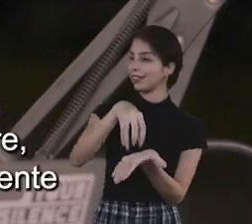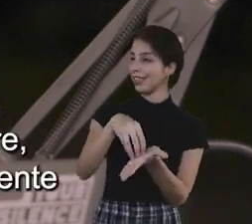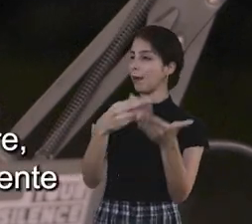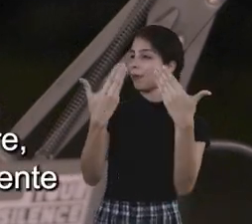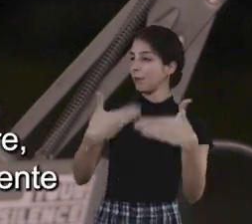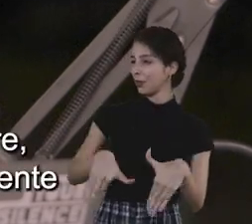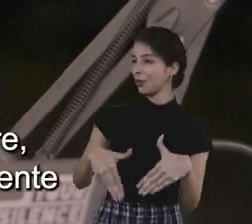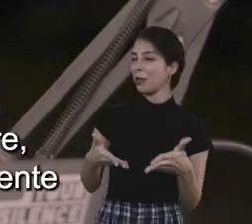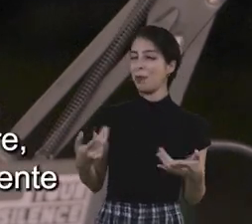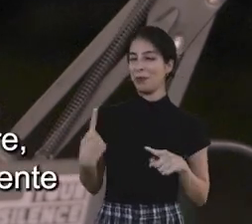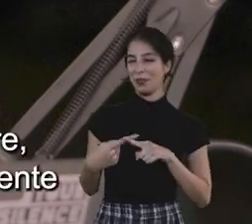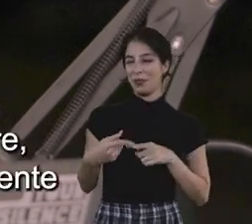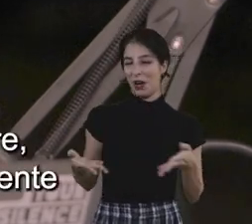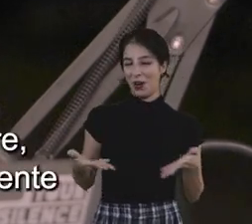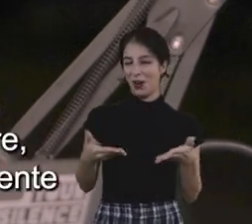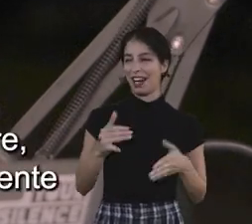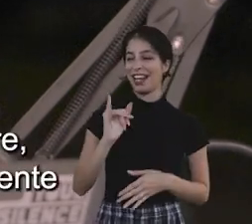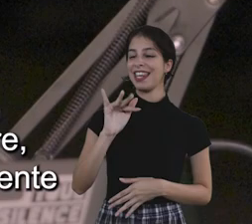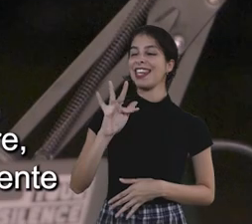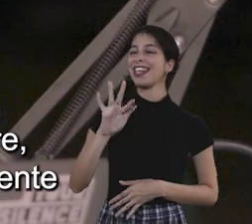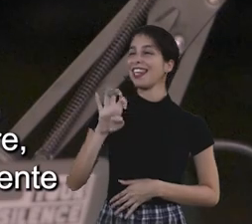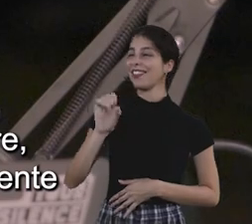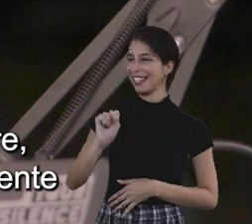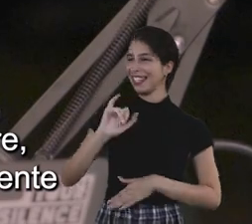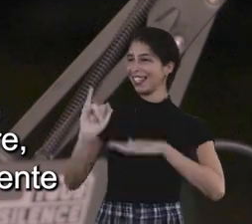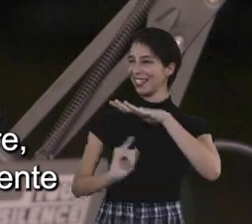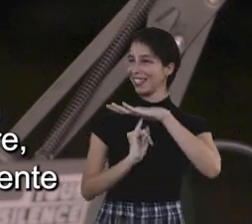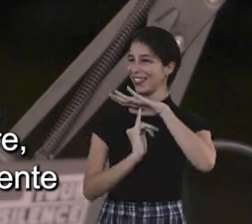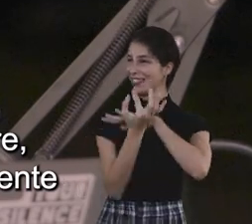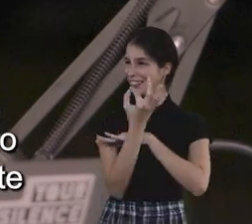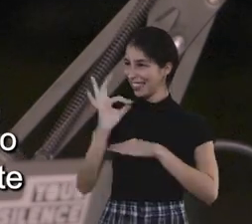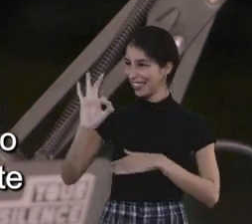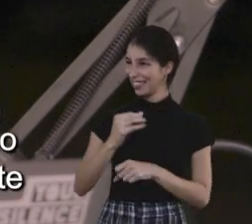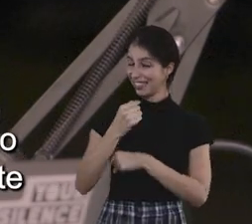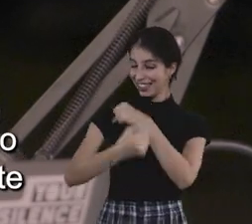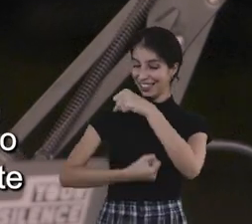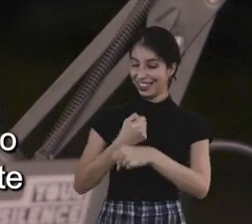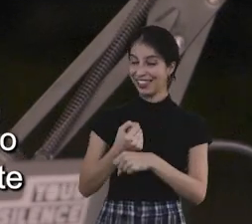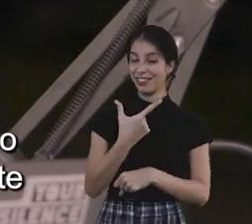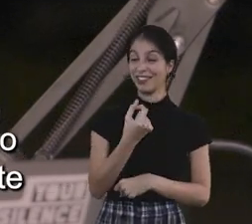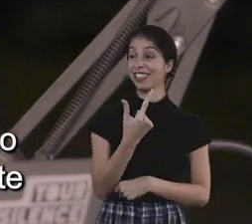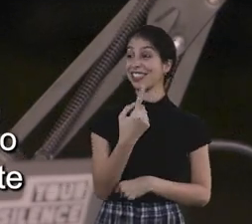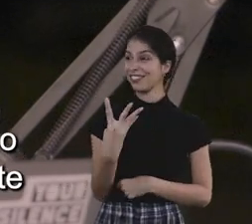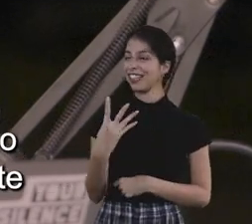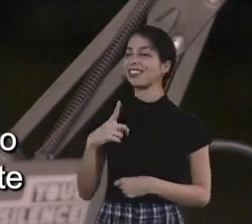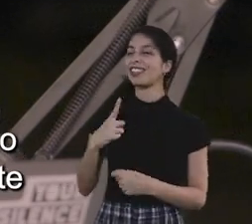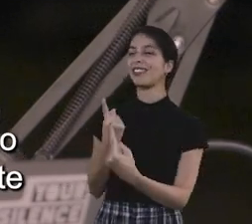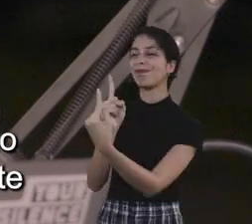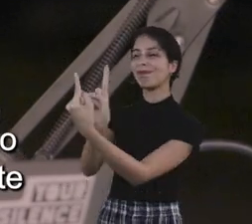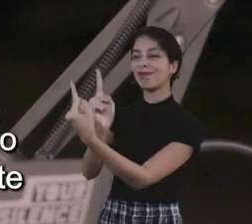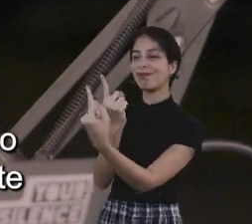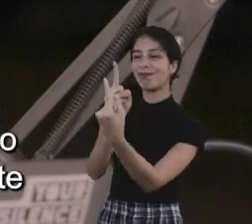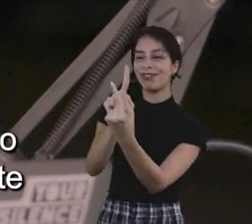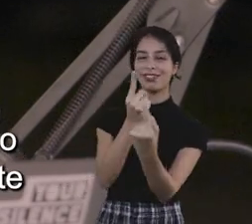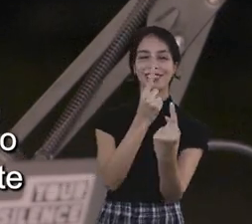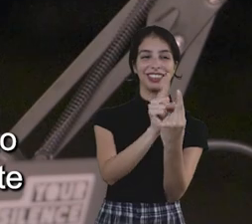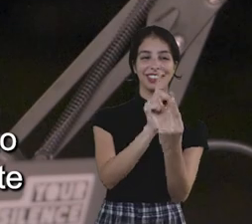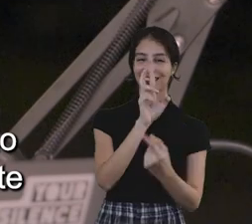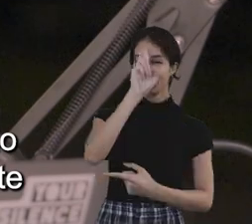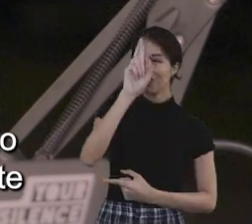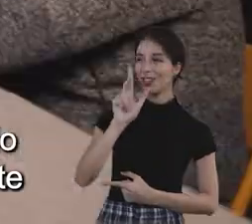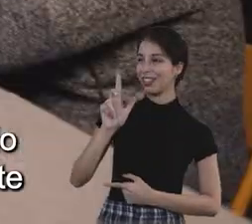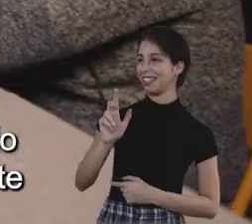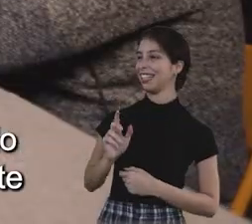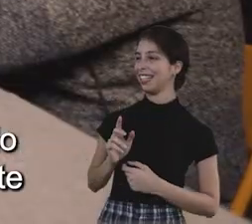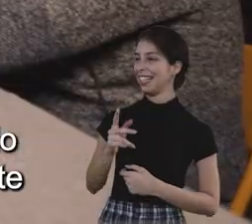pouco sobre porque estamos no conexões ifs 2024 onde a gente tá se encontrando com vários líderes ah